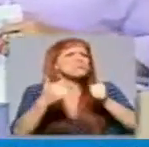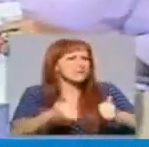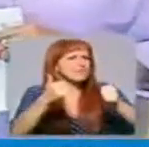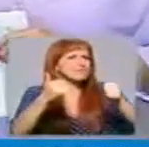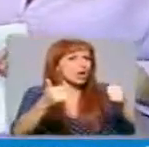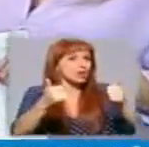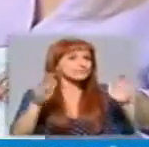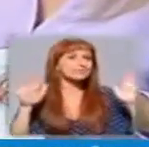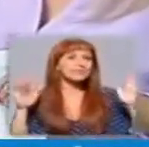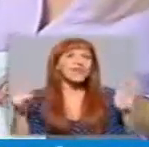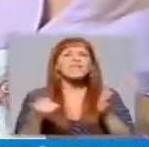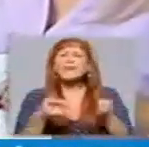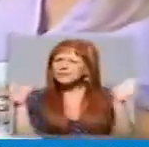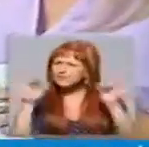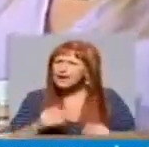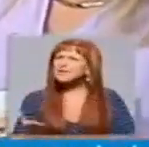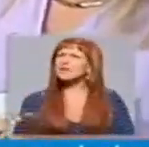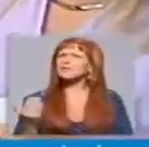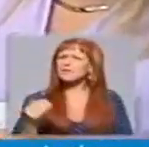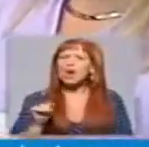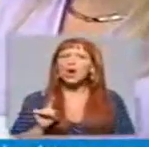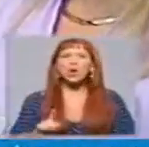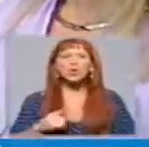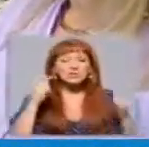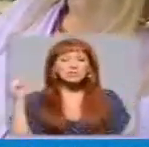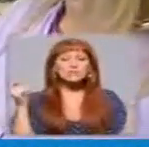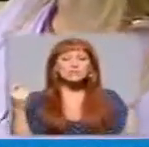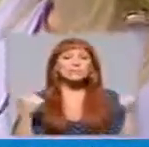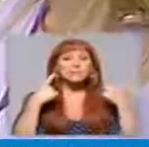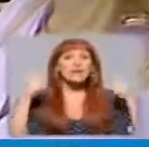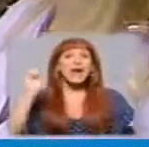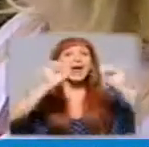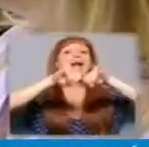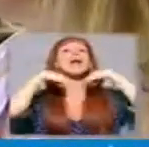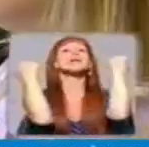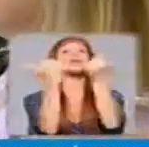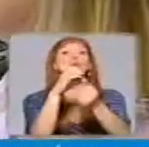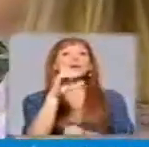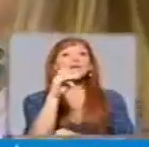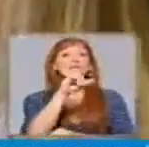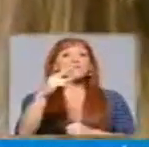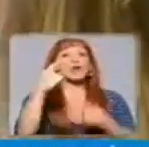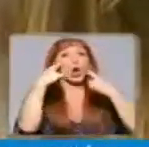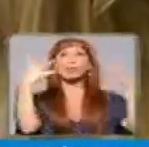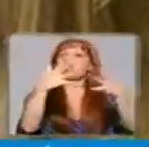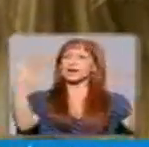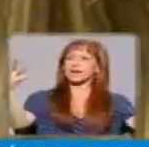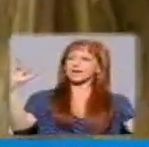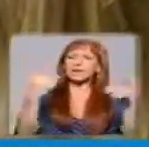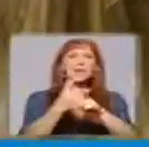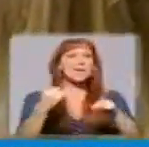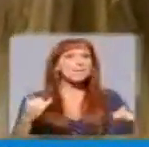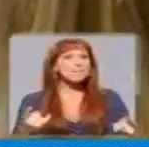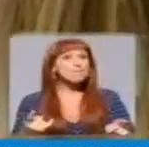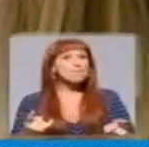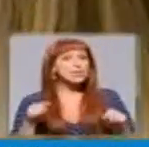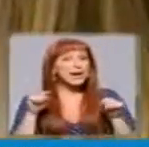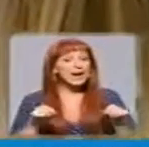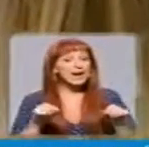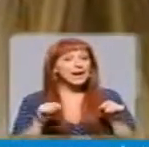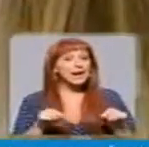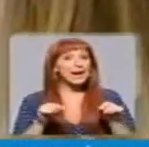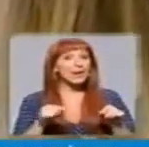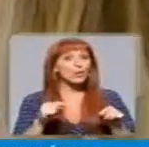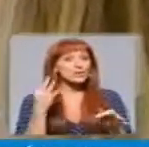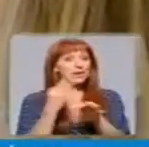é falta mais neste momento a divulgação a sociedade civil ao grande público porque é este